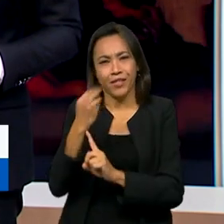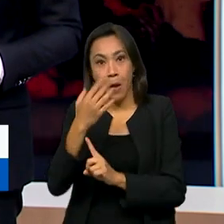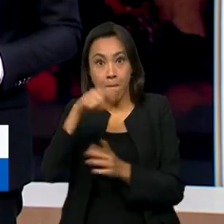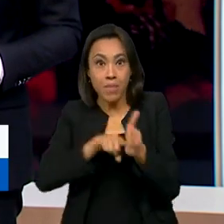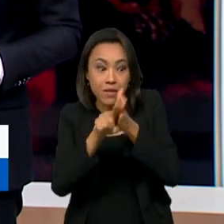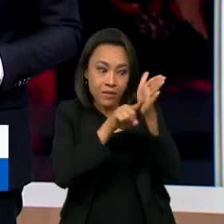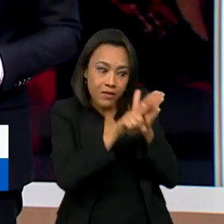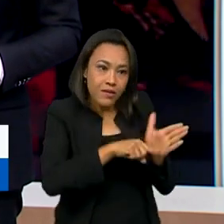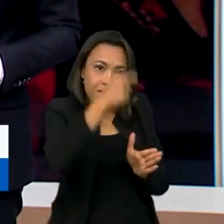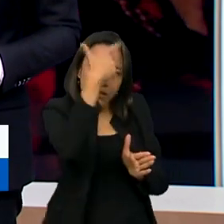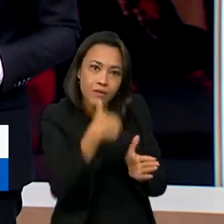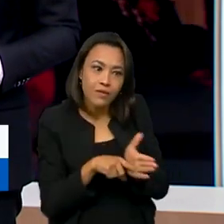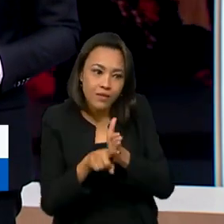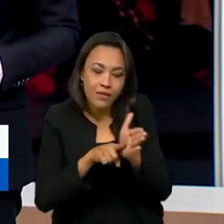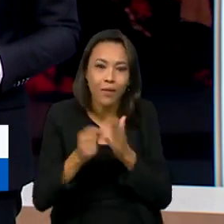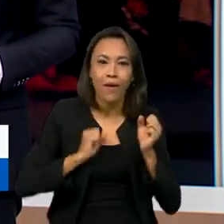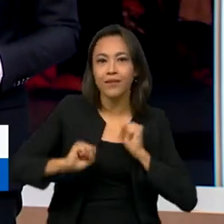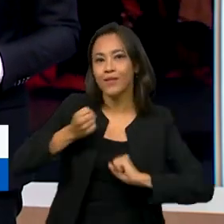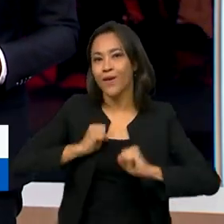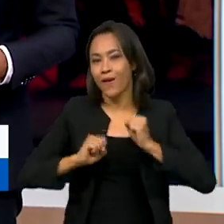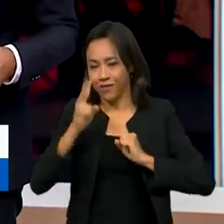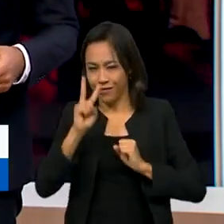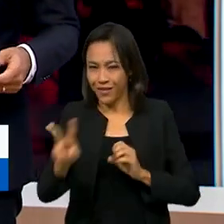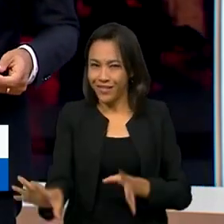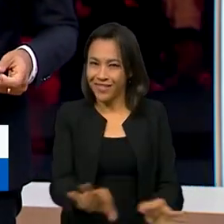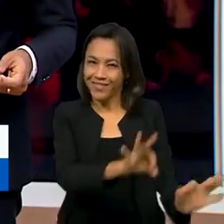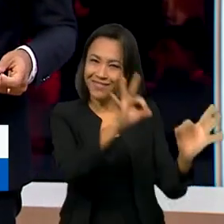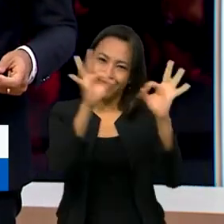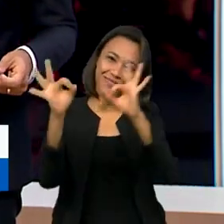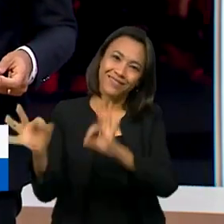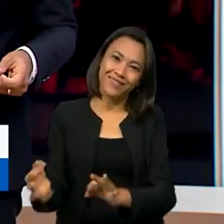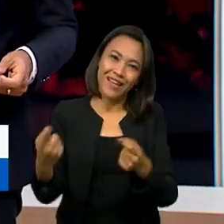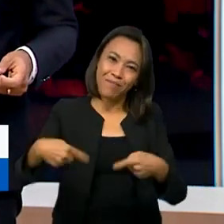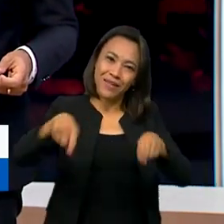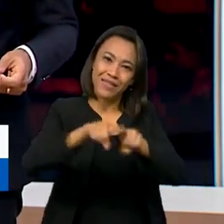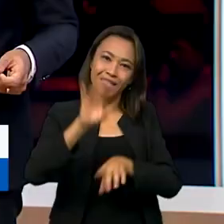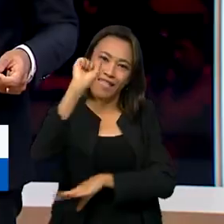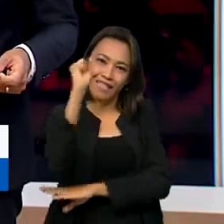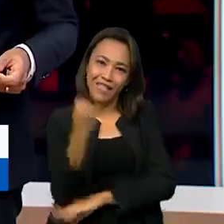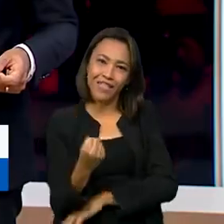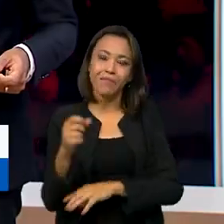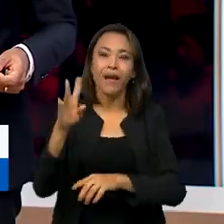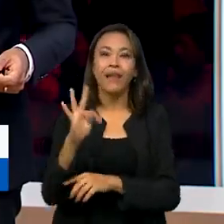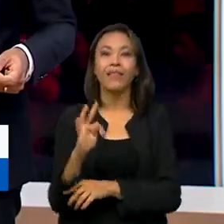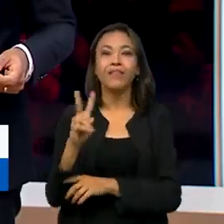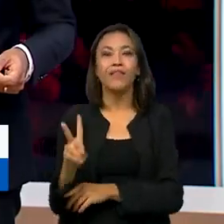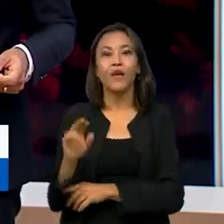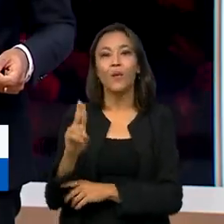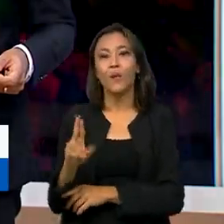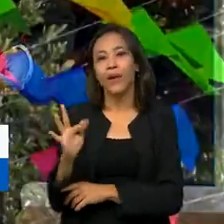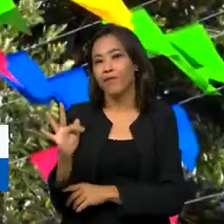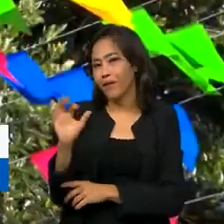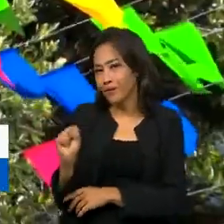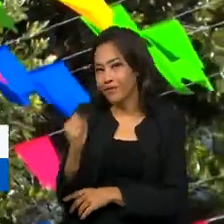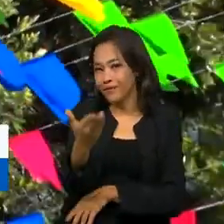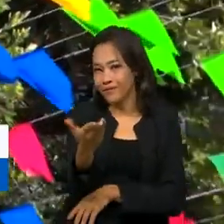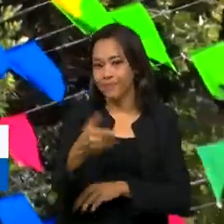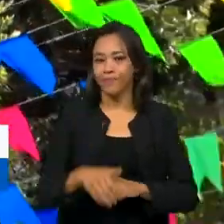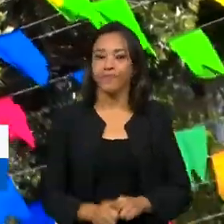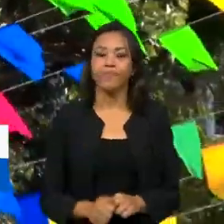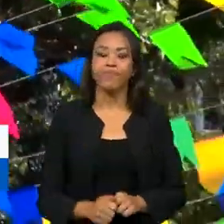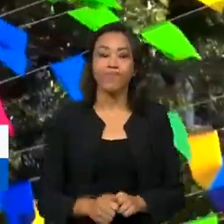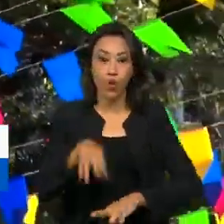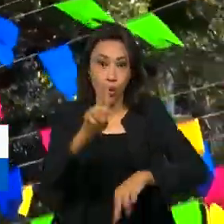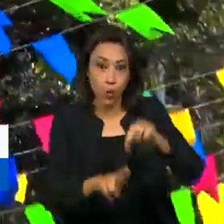no assunto estão ansiosos. Veja na reportagem da nossa parceira em Sergipe, a TV UFS. Quando o mês